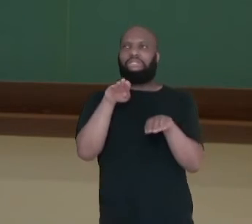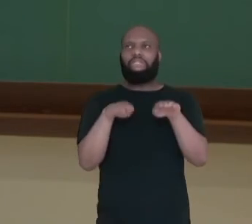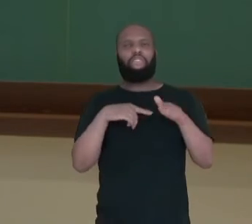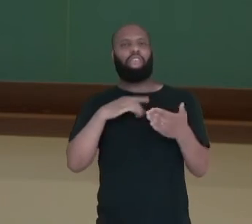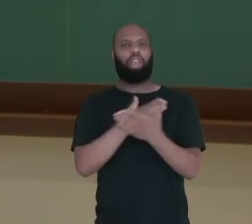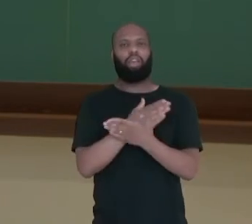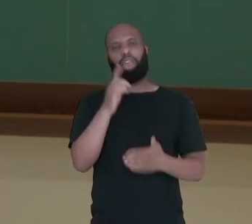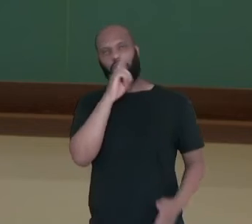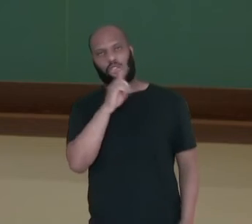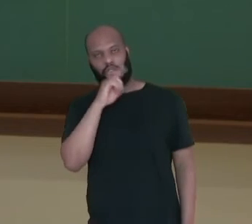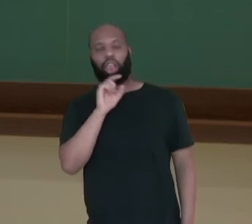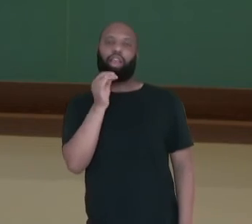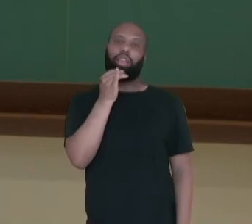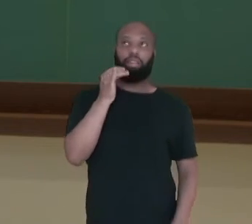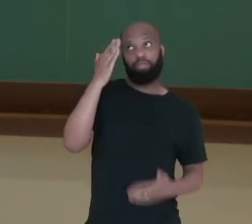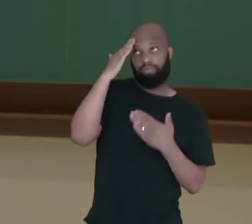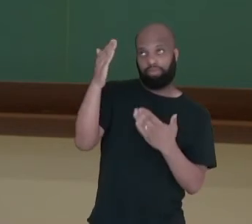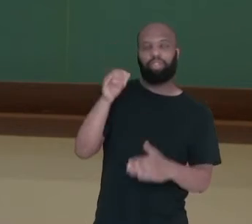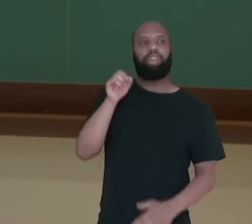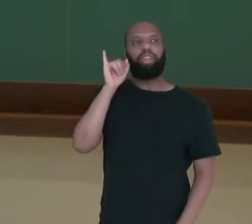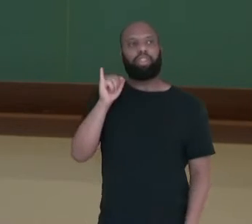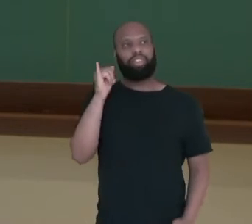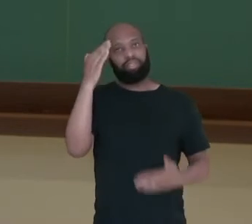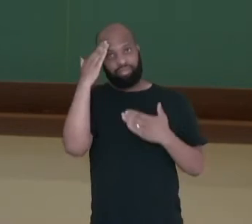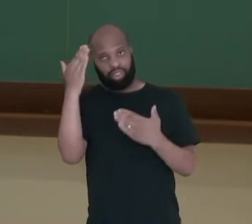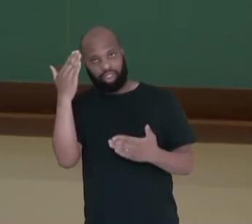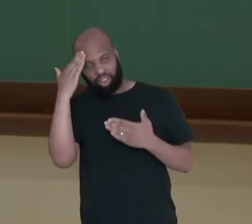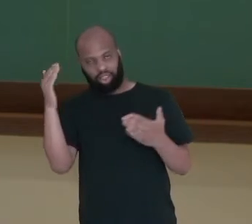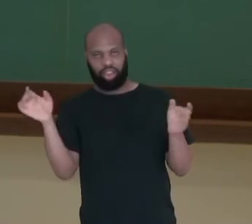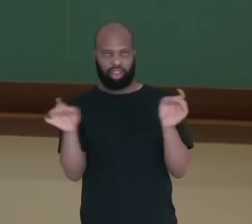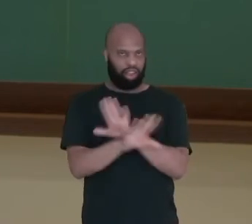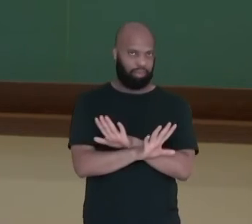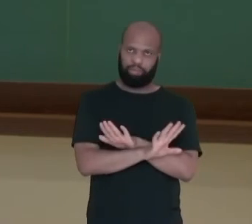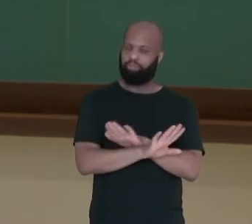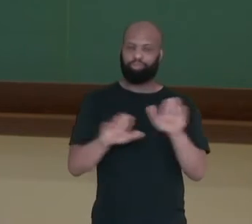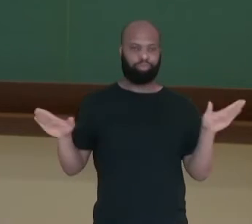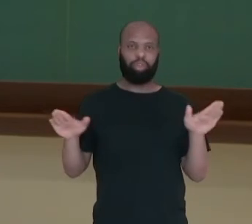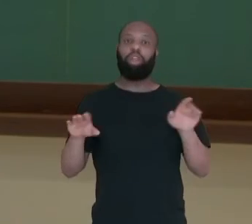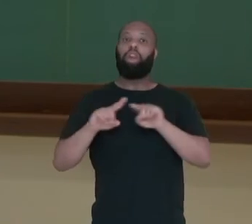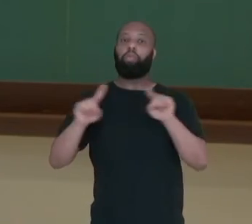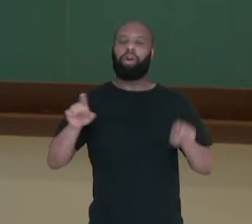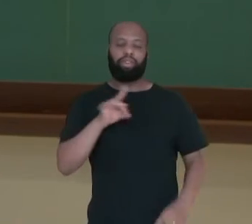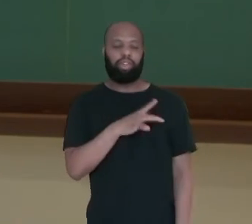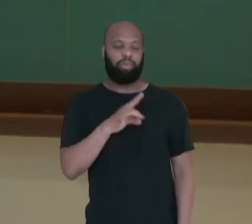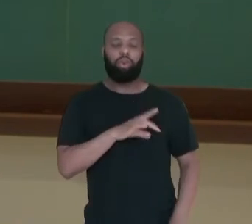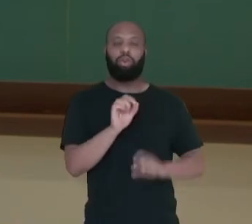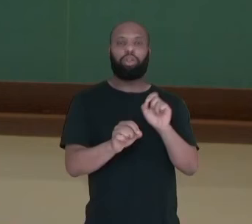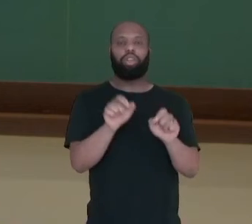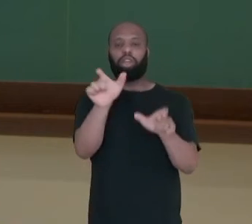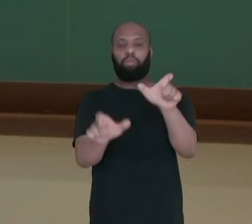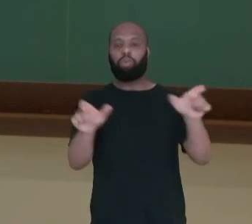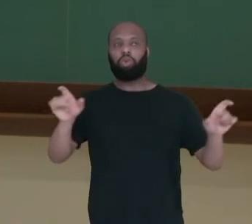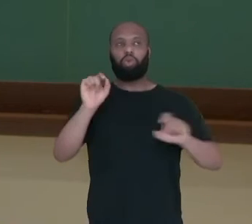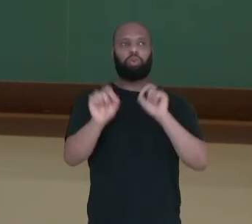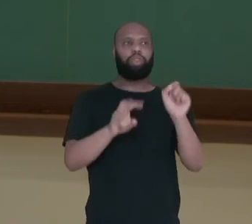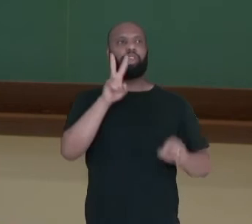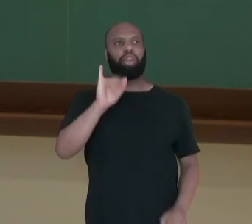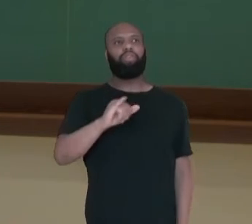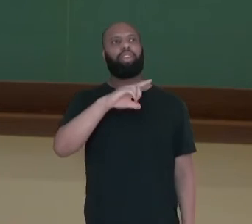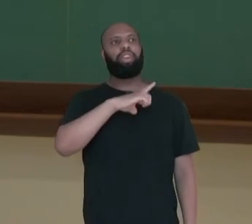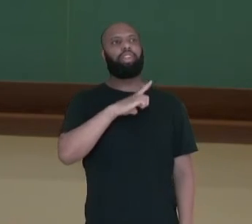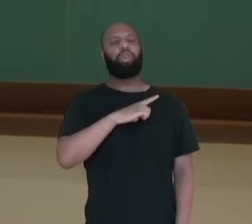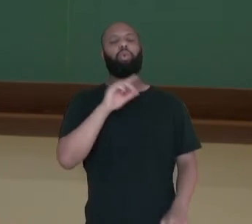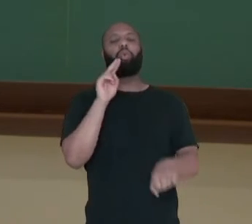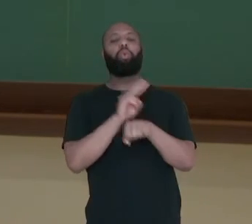aí, que seria a gratidão. Quando o temor, na verdade, ele coloca as pessoas sobre